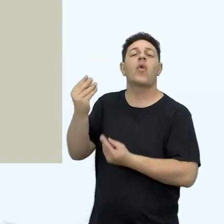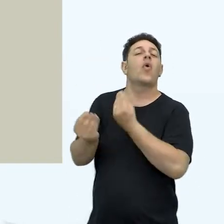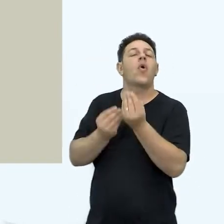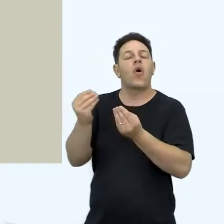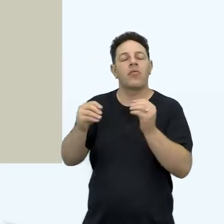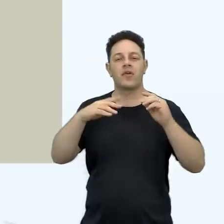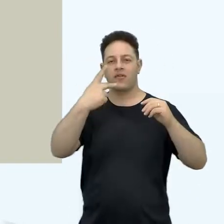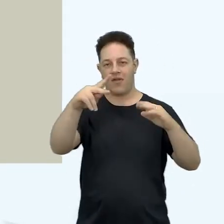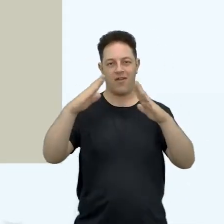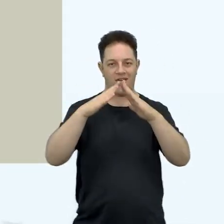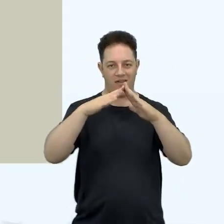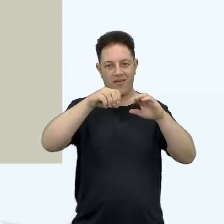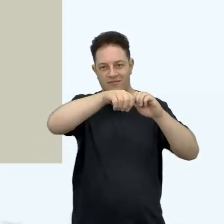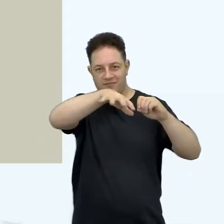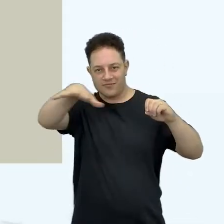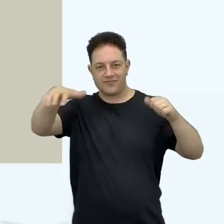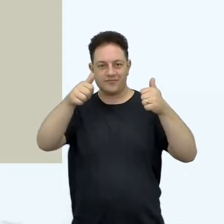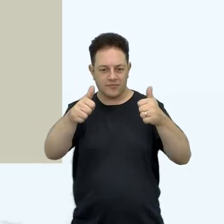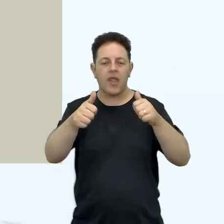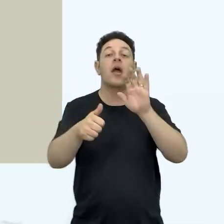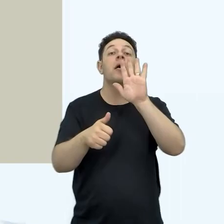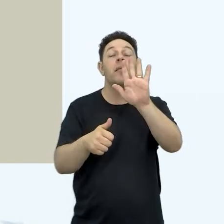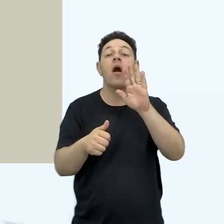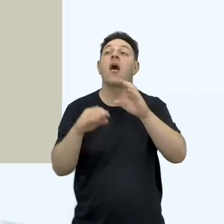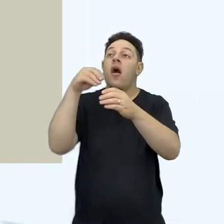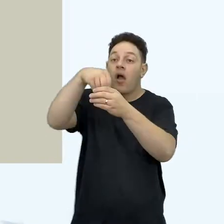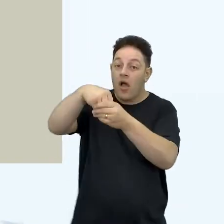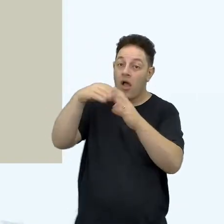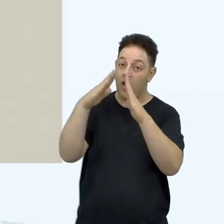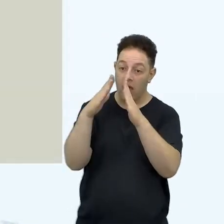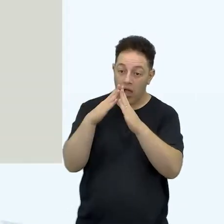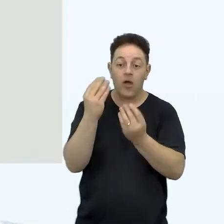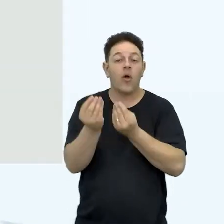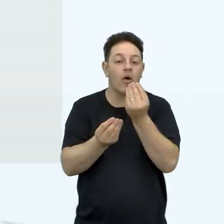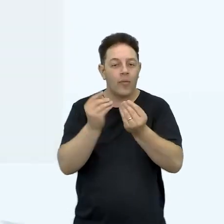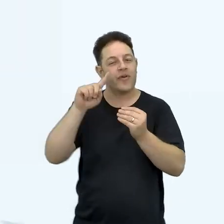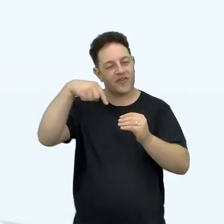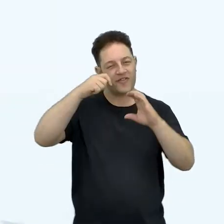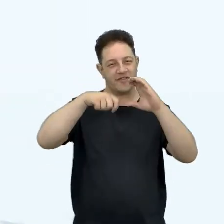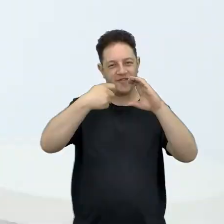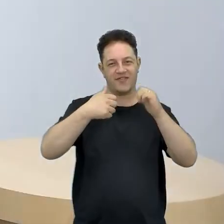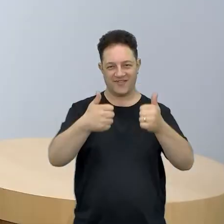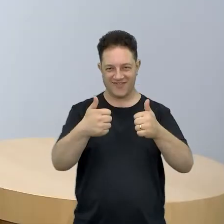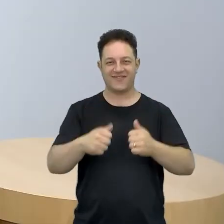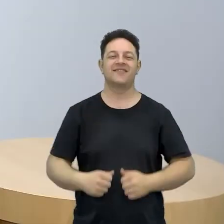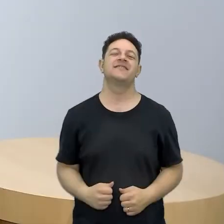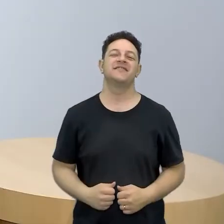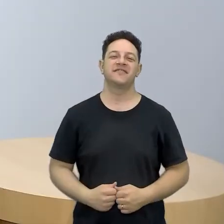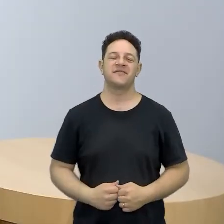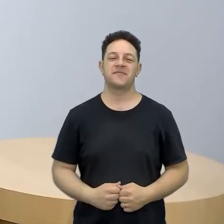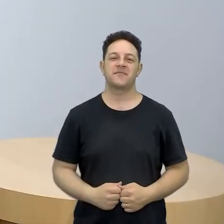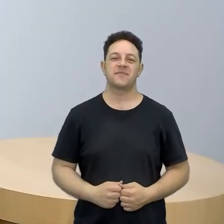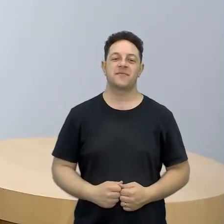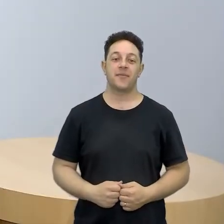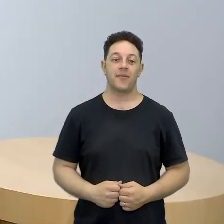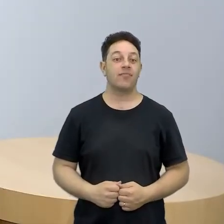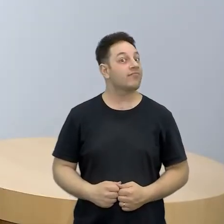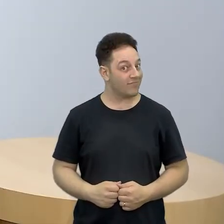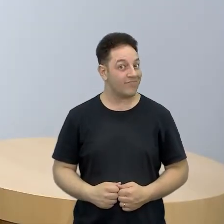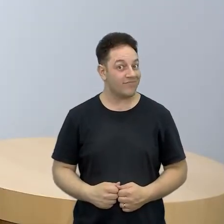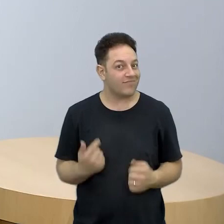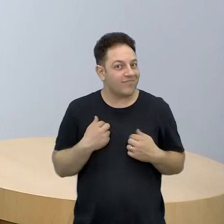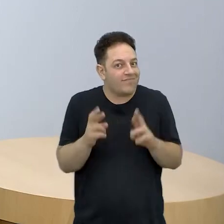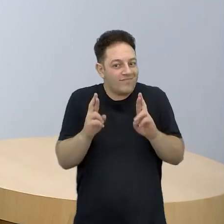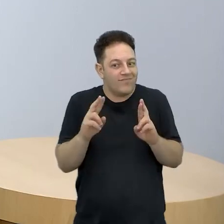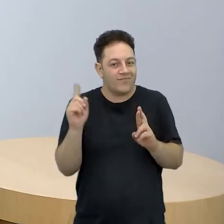seria a distribuição de uma casa. Como que isso é feito lá dentro da casa, aí a gente vai falar em outros vídeos. Eu espero que vocês